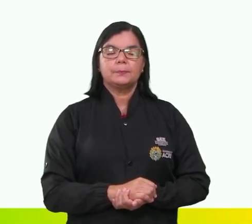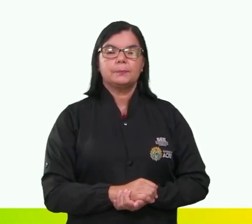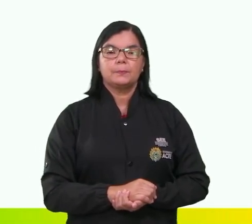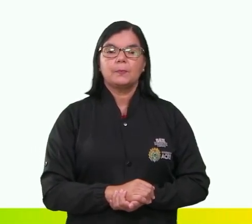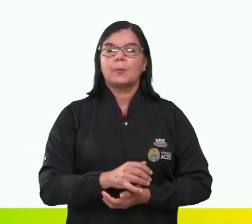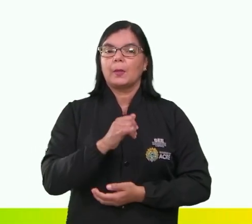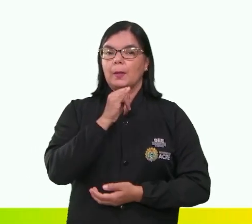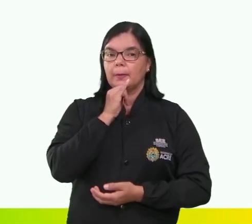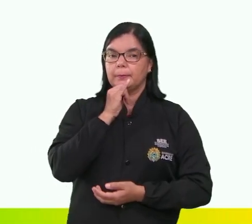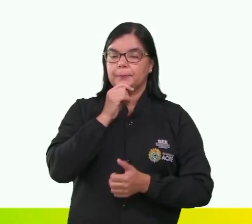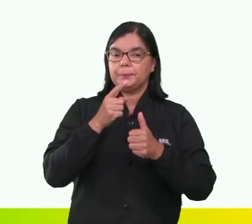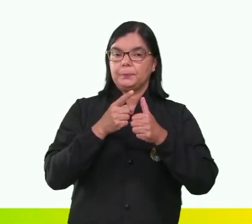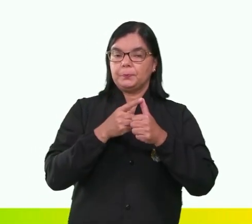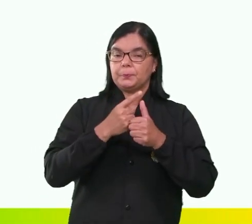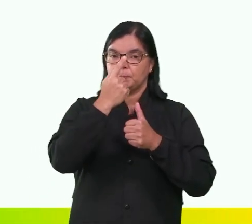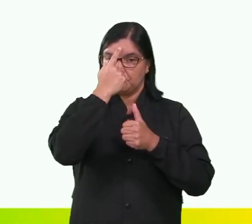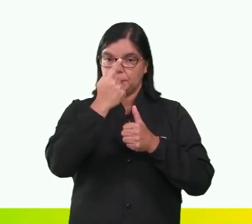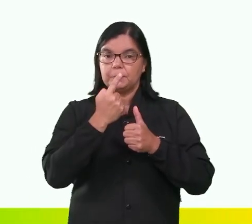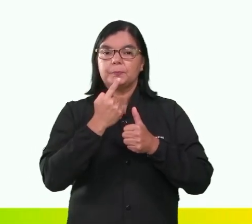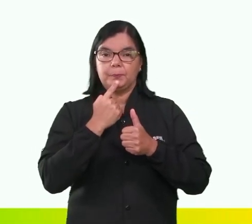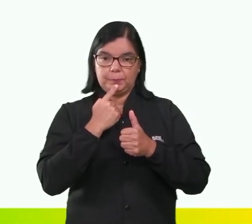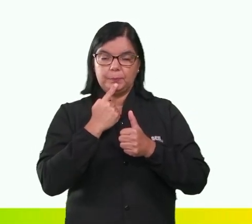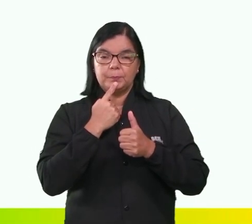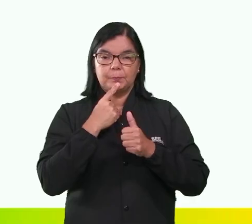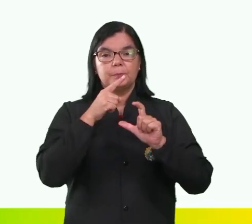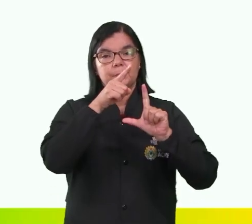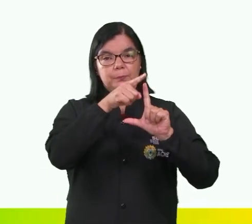No caso da primeira figura, dizemos que a